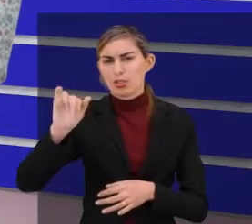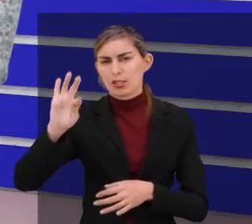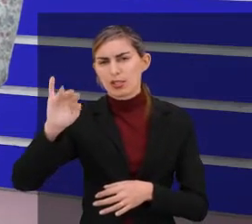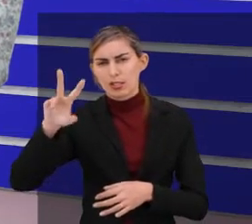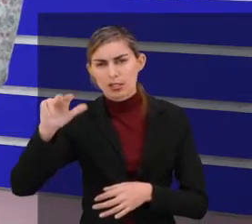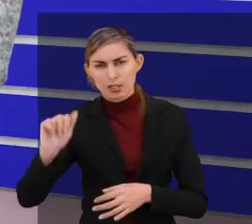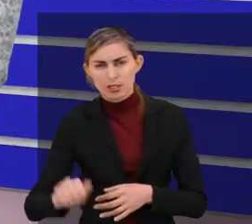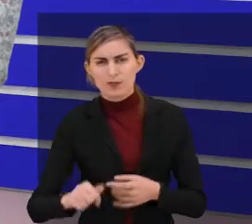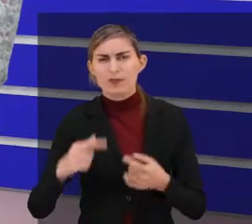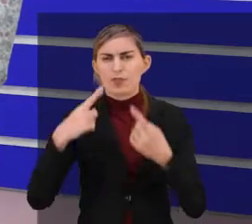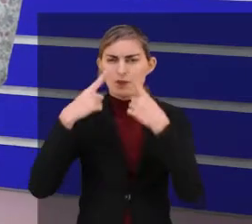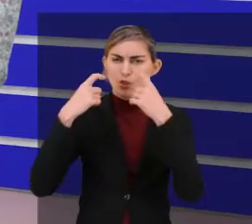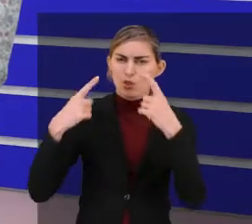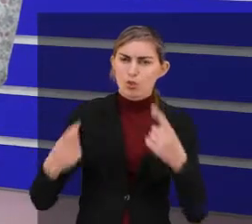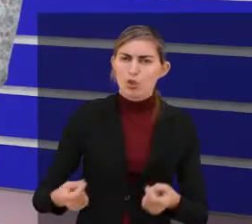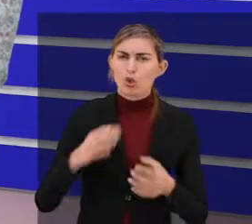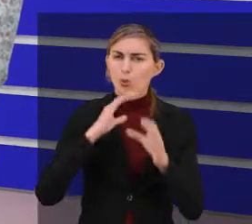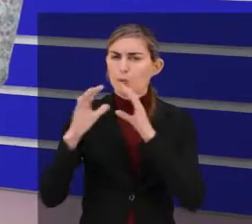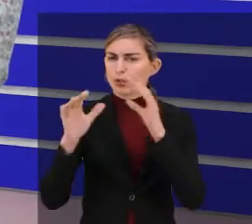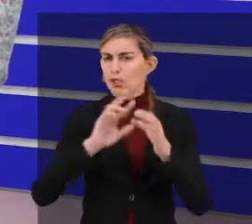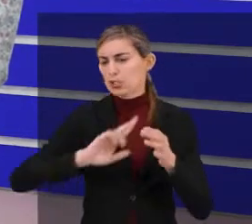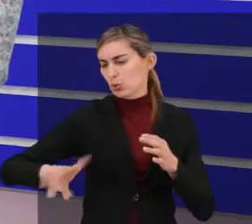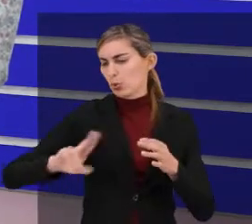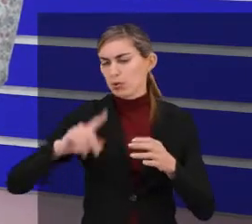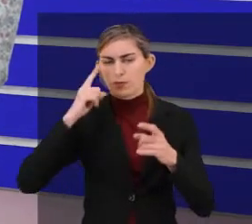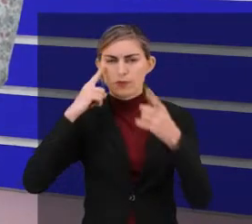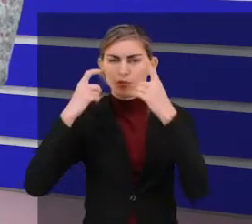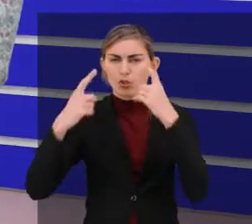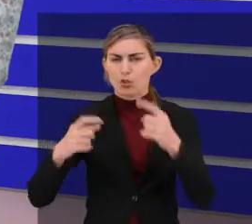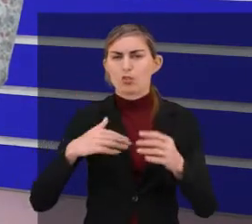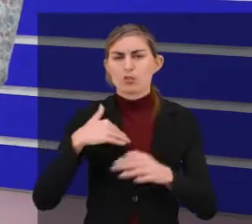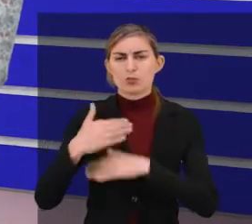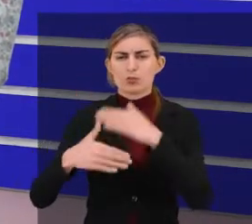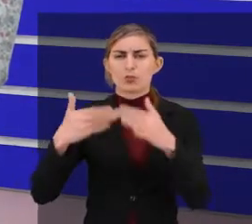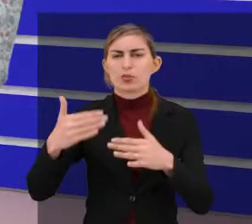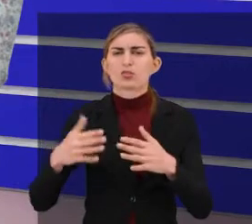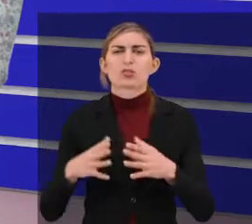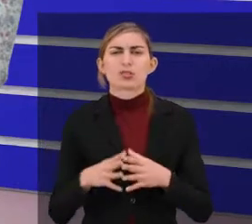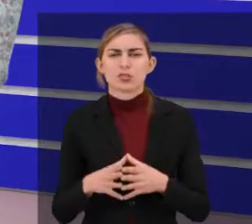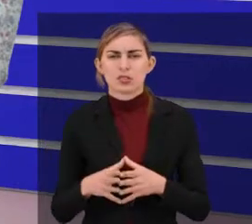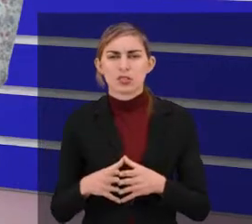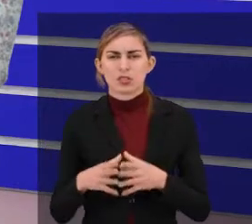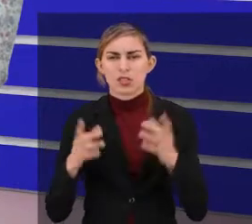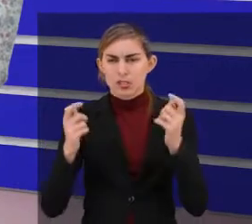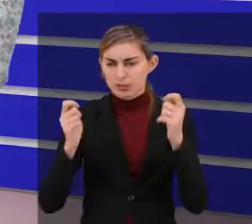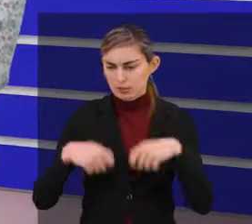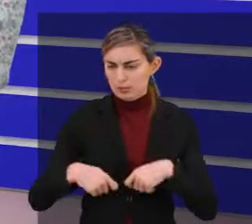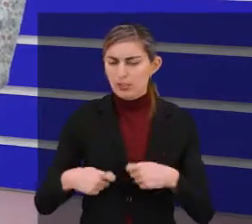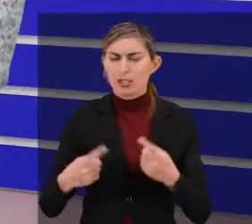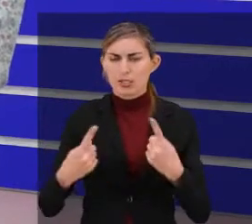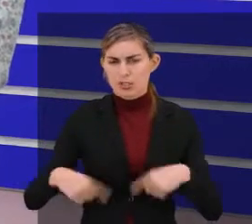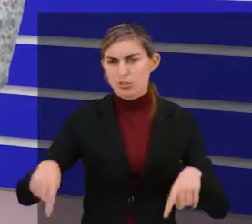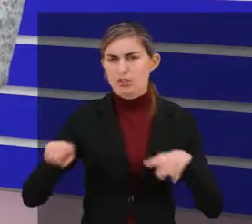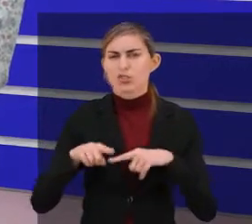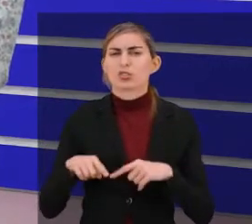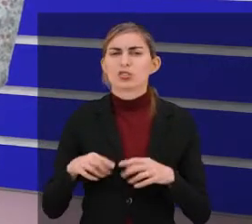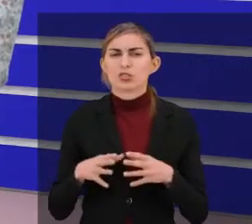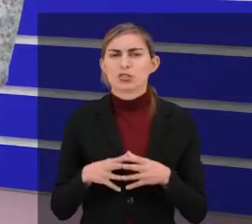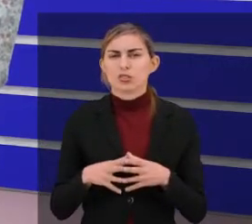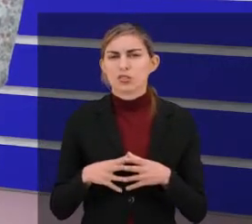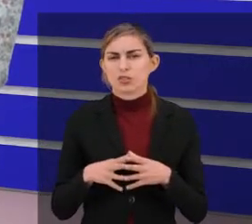a comunicação não violenta. Dentro dos processos organizacionais, é possível a